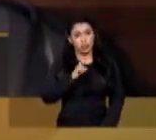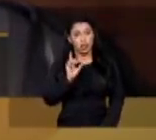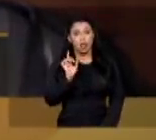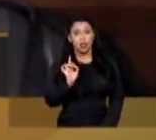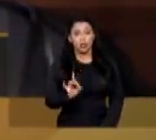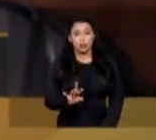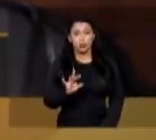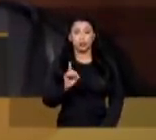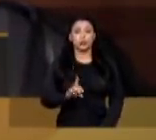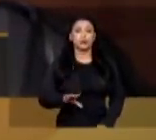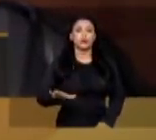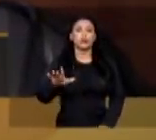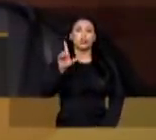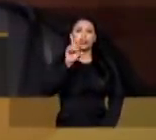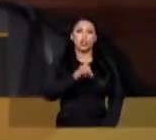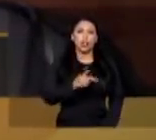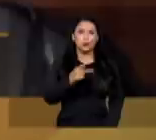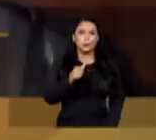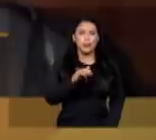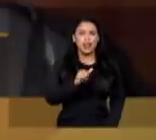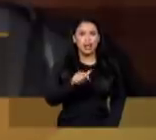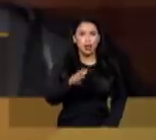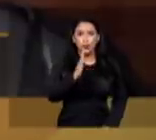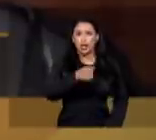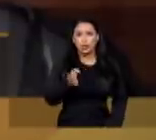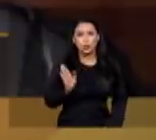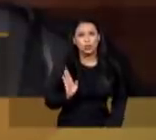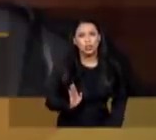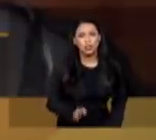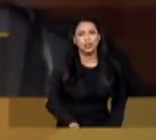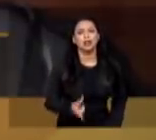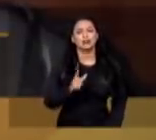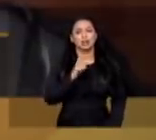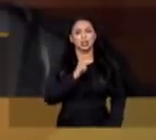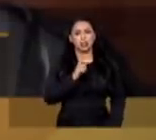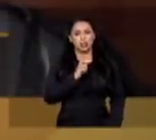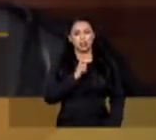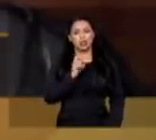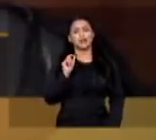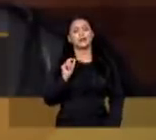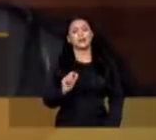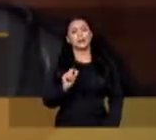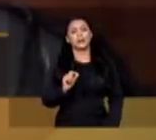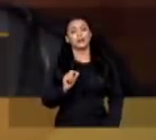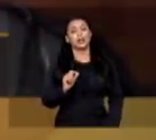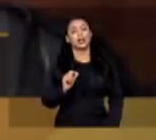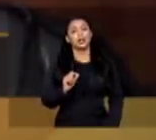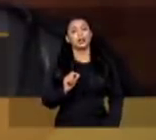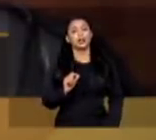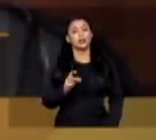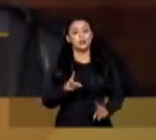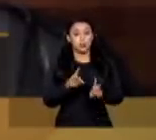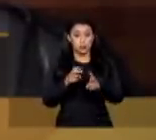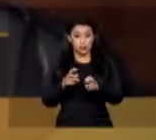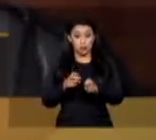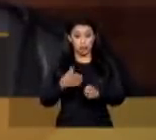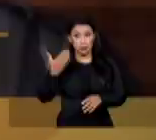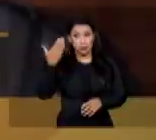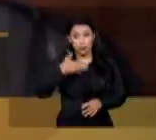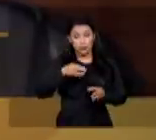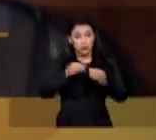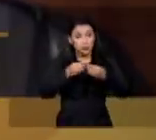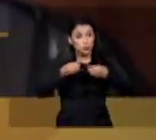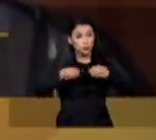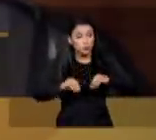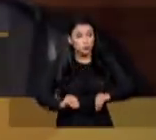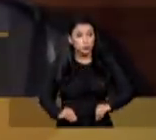processual penal, a declaração de nulidade de determinado ato viciado pressupõe a comprovação de